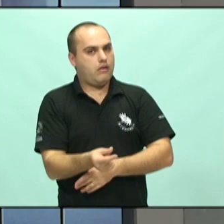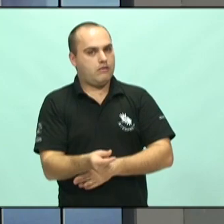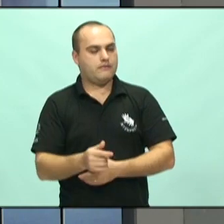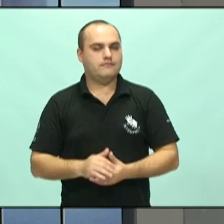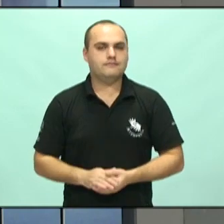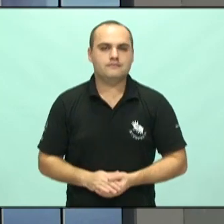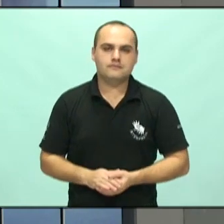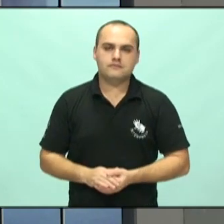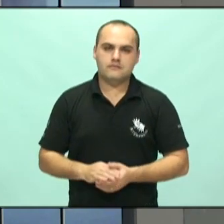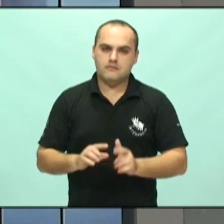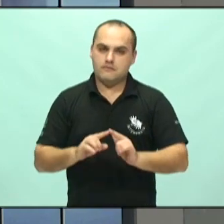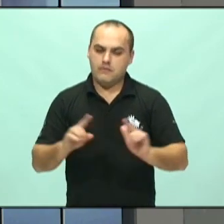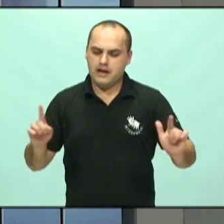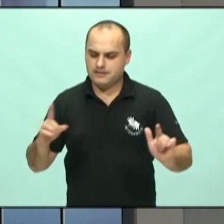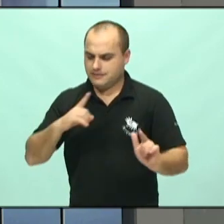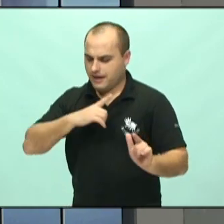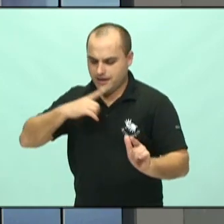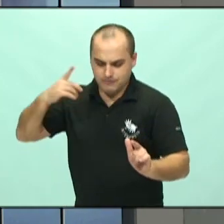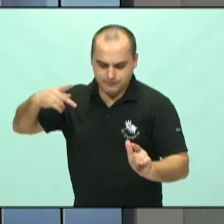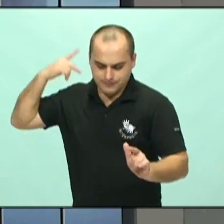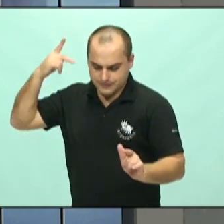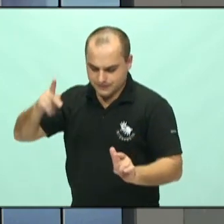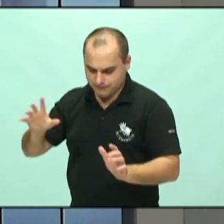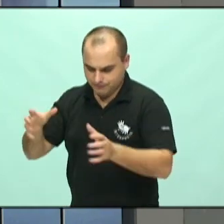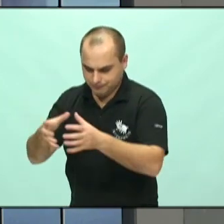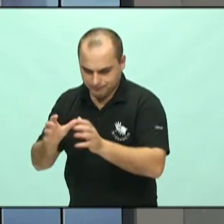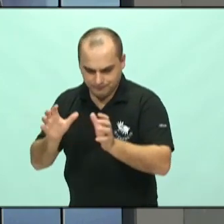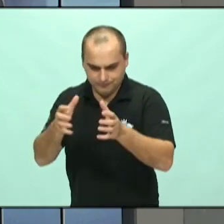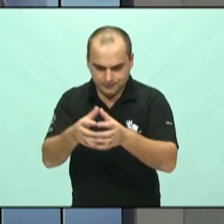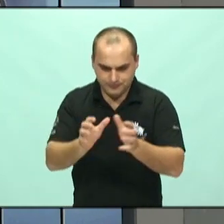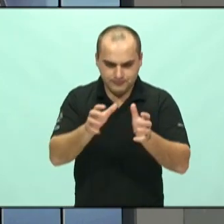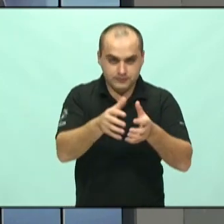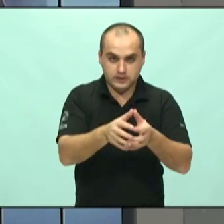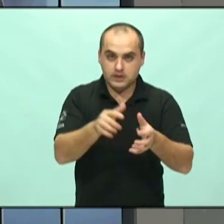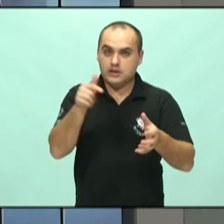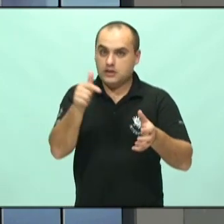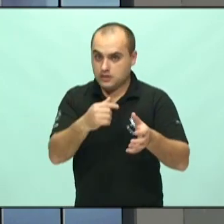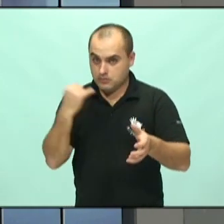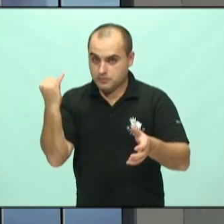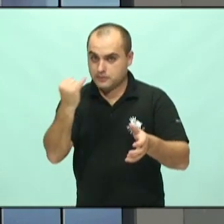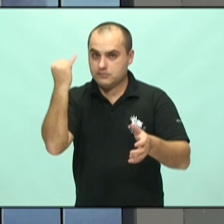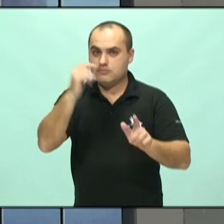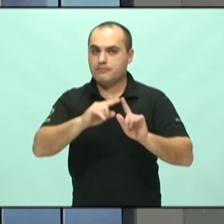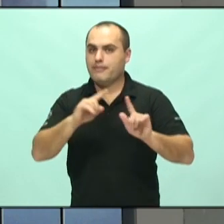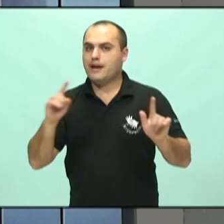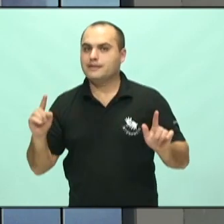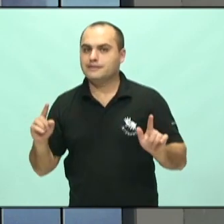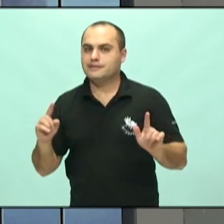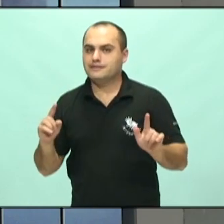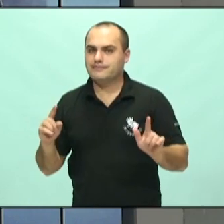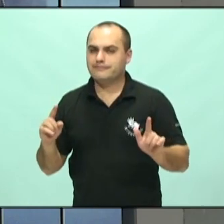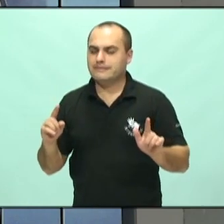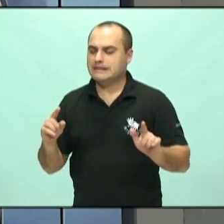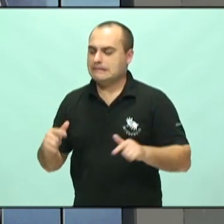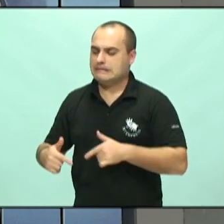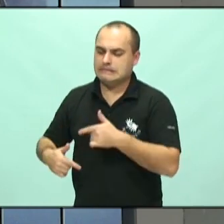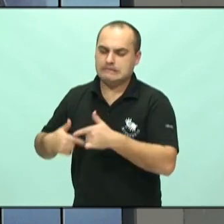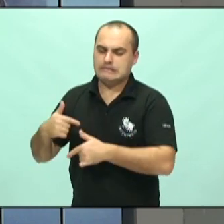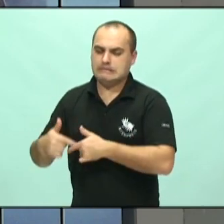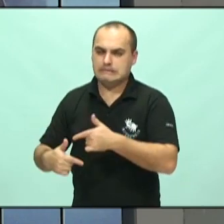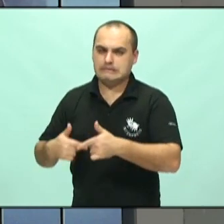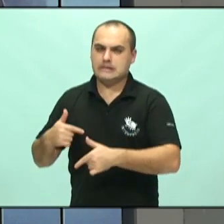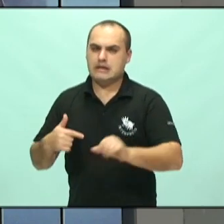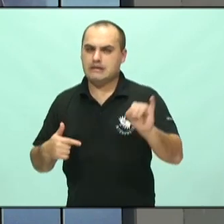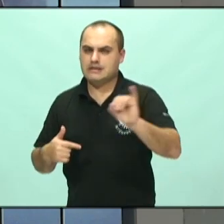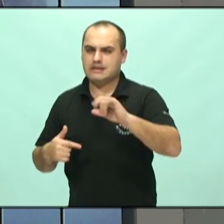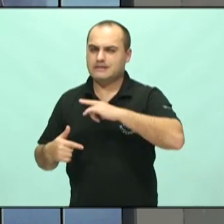mesmo que a gente tenha todas essas políticas que são super importantes, ainda assim elas não dão conta do volume que Itajaí tem